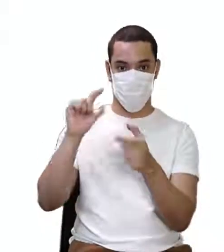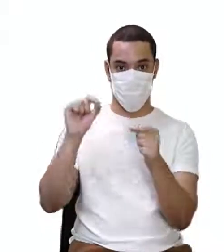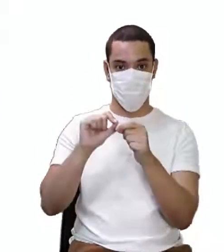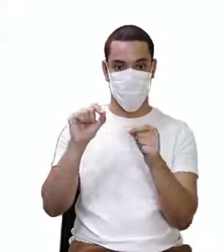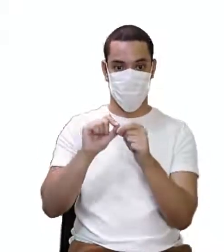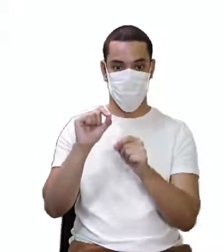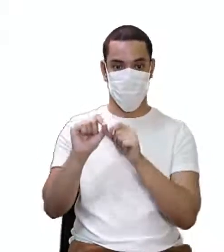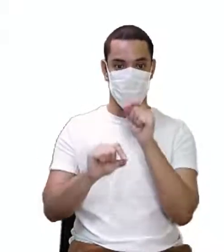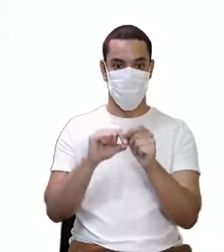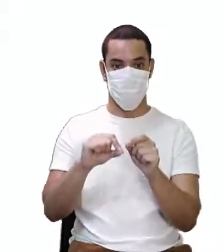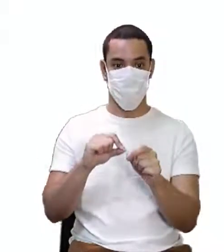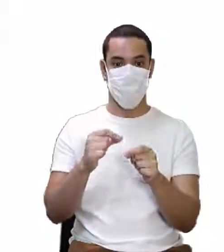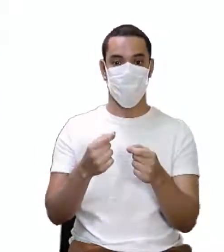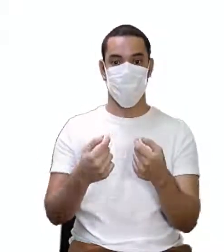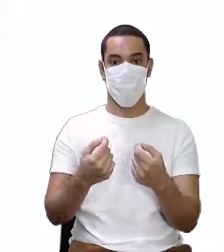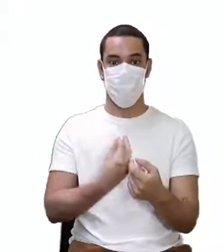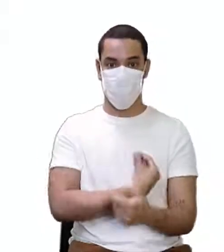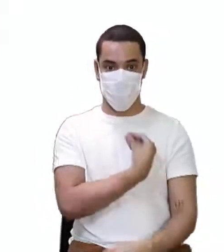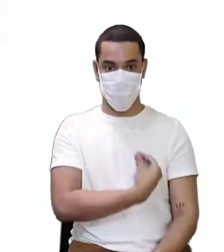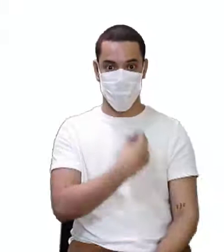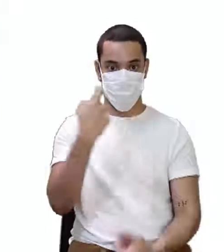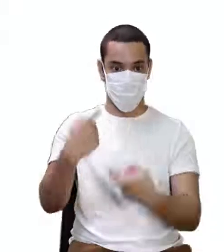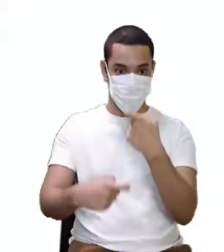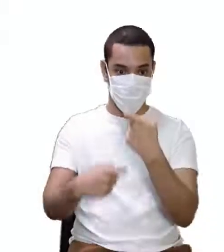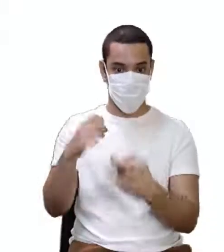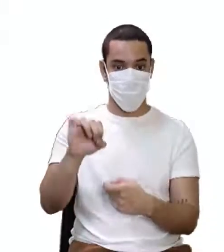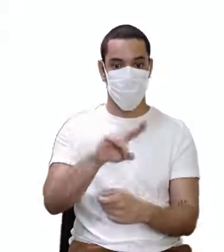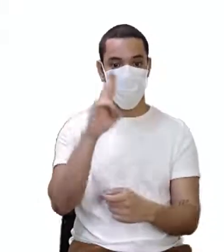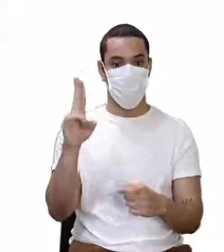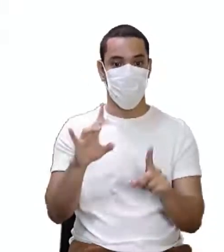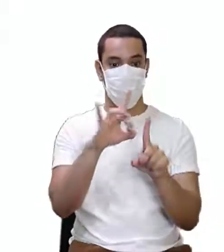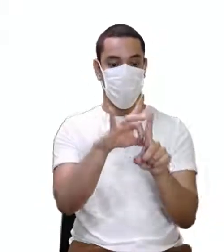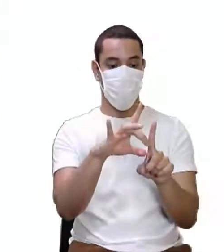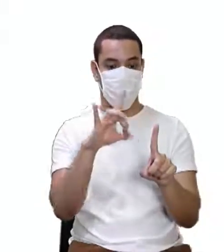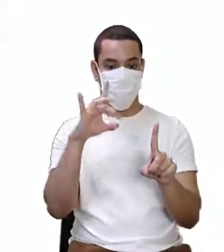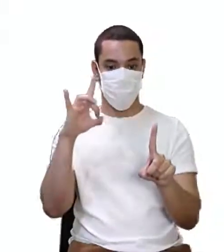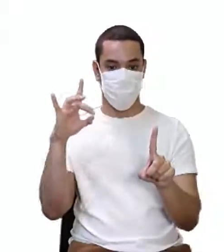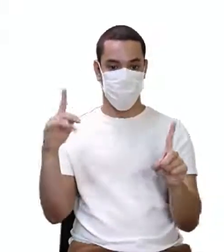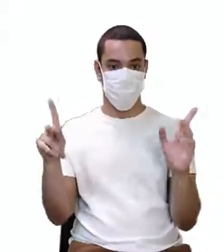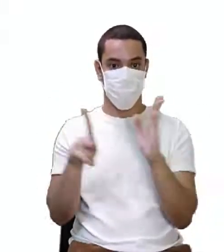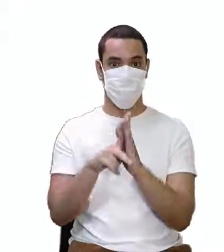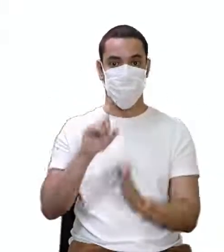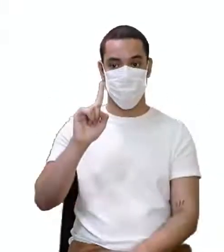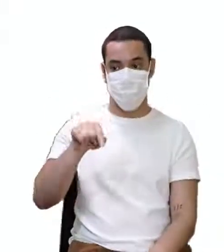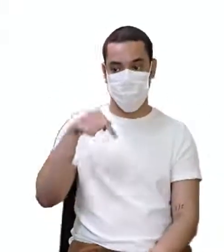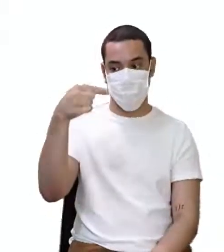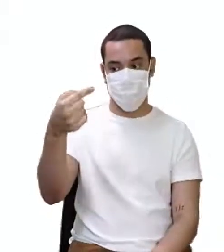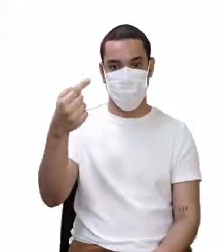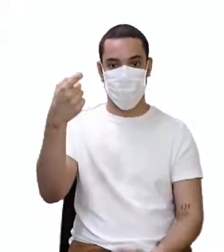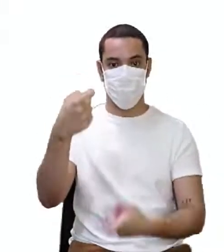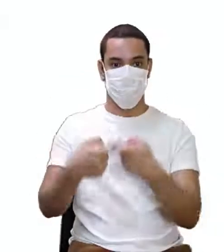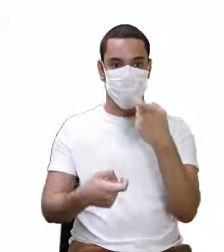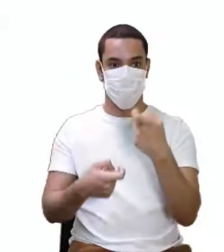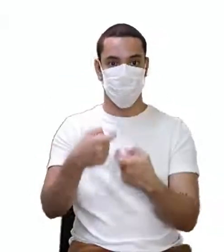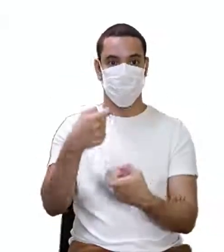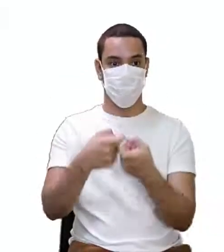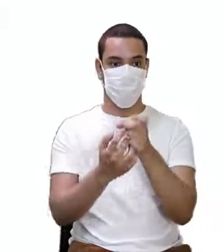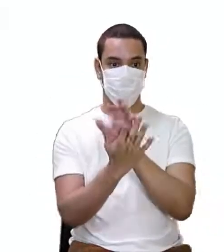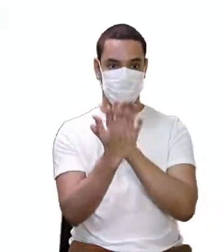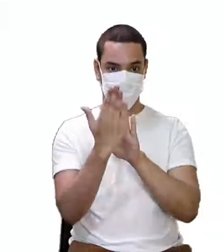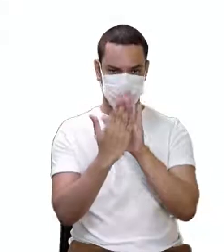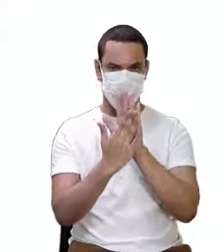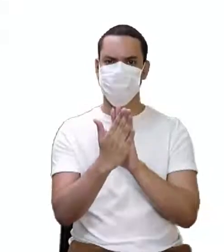ou chamado de pré-zigótico, e o mecanismos isoladores pós-acasalamento. Já dá